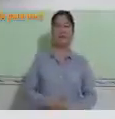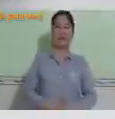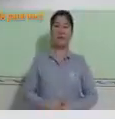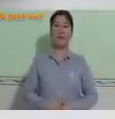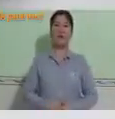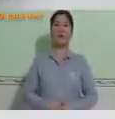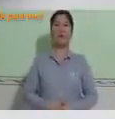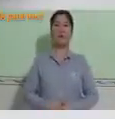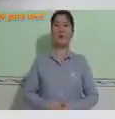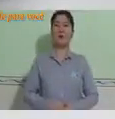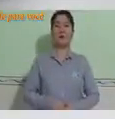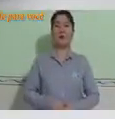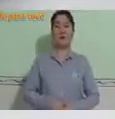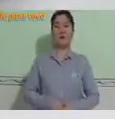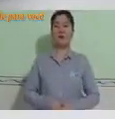REPETIR 10 vezes.